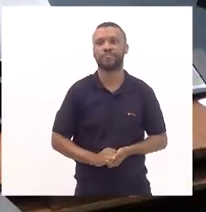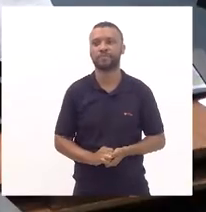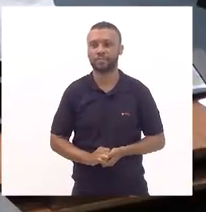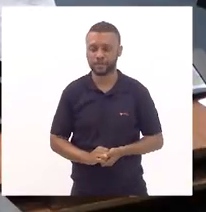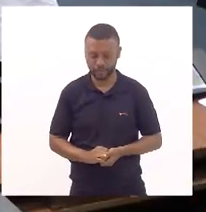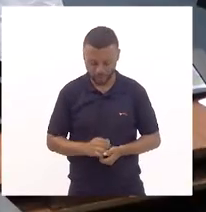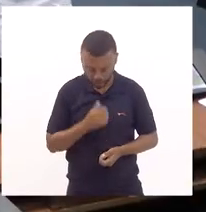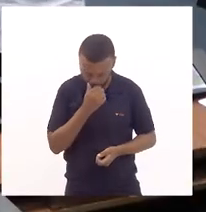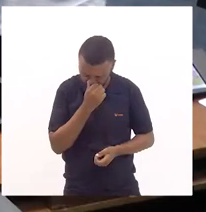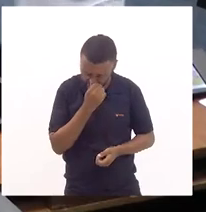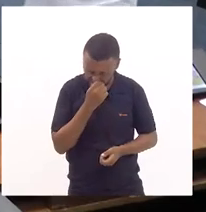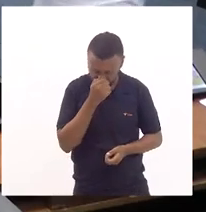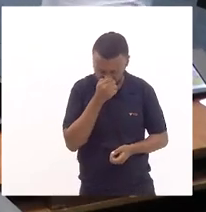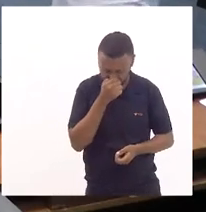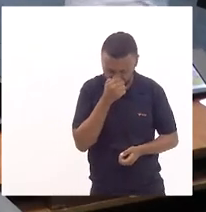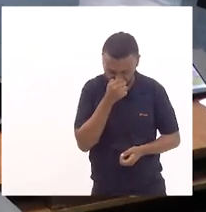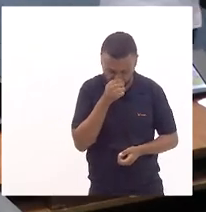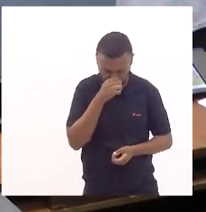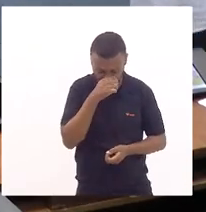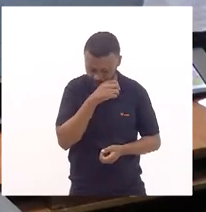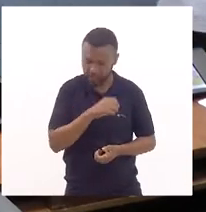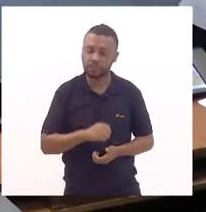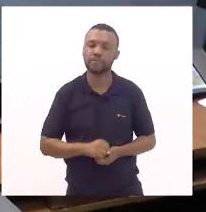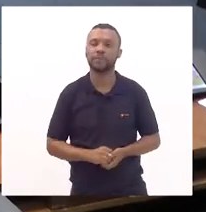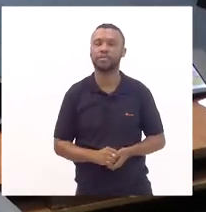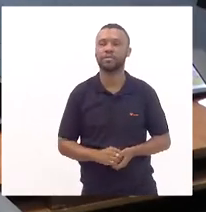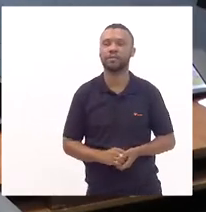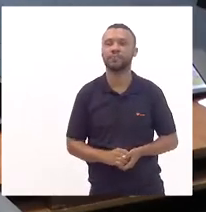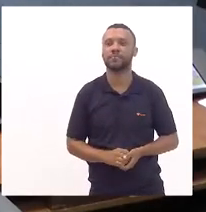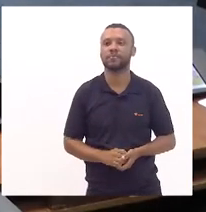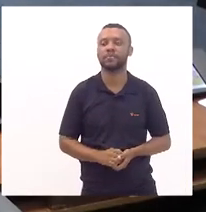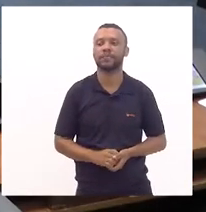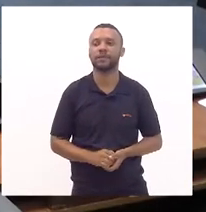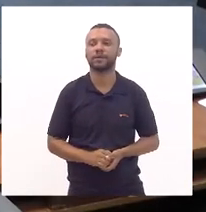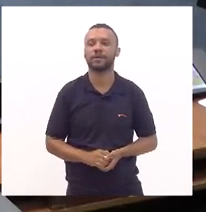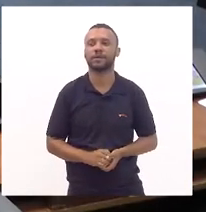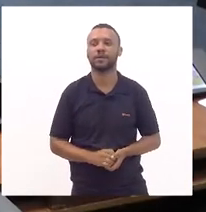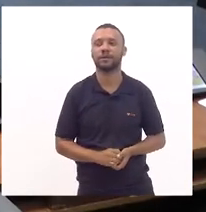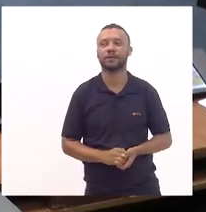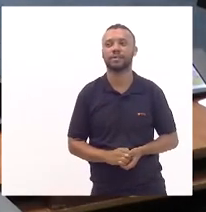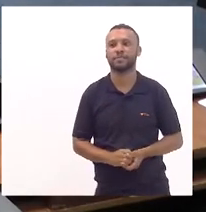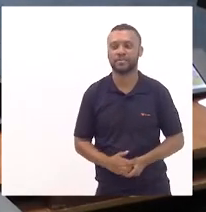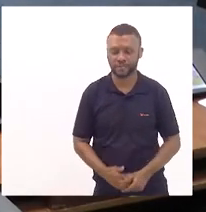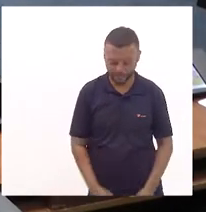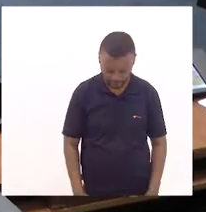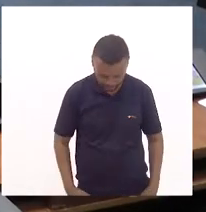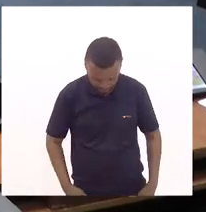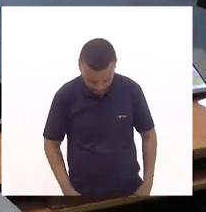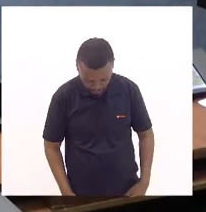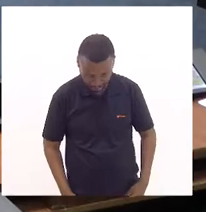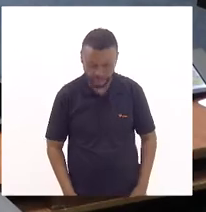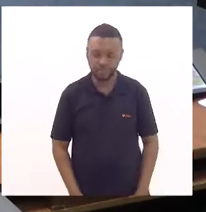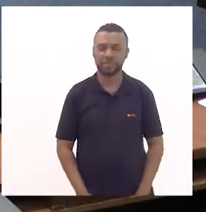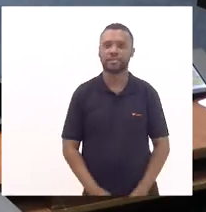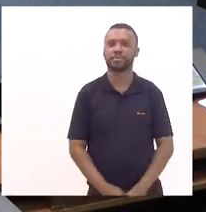Continua. Vossa Excelência tem prioridade. Jota e Lucinha está também. Vossa Excelência tem prioridade. Presidente.